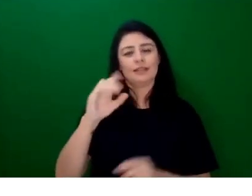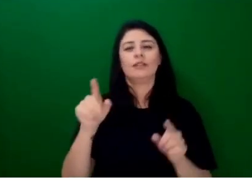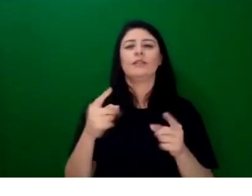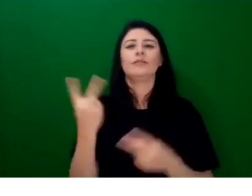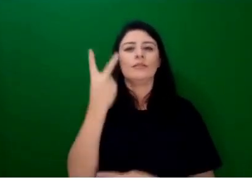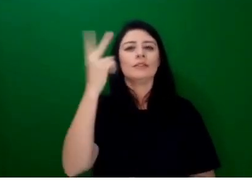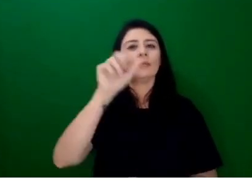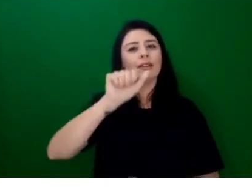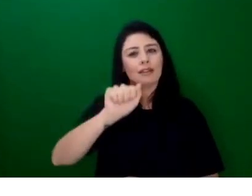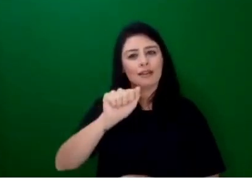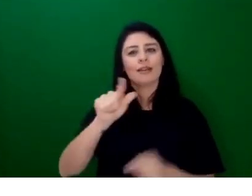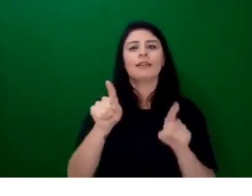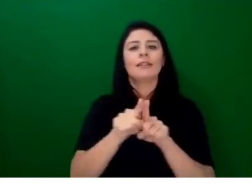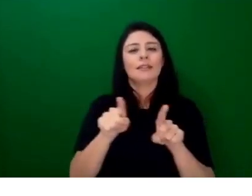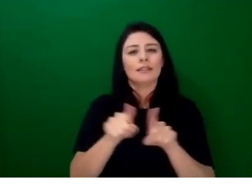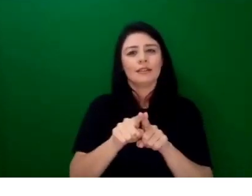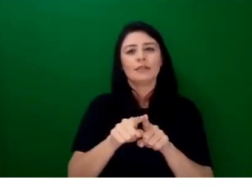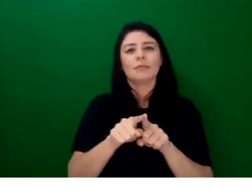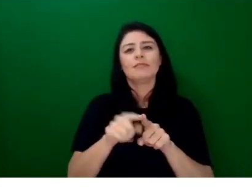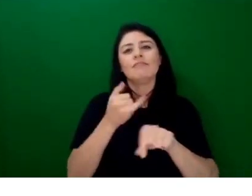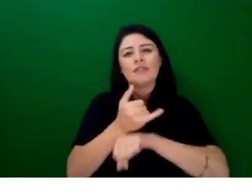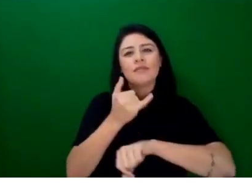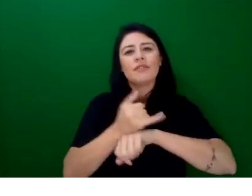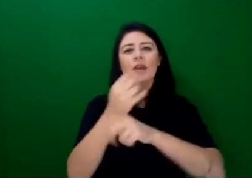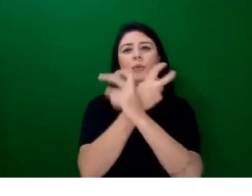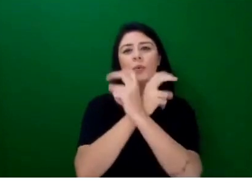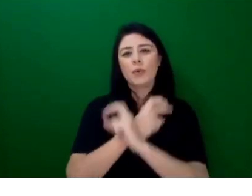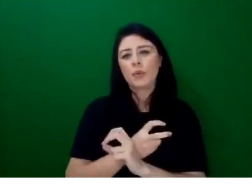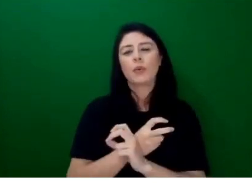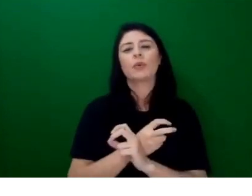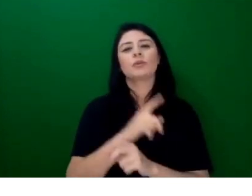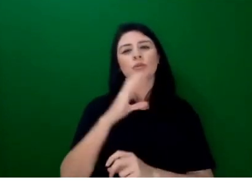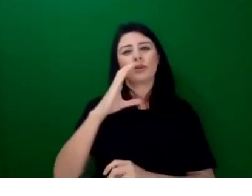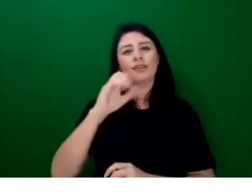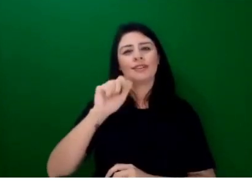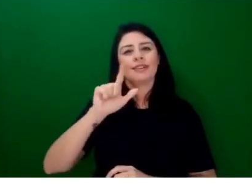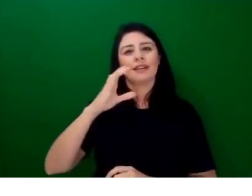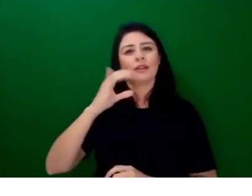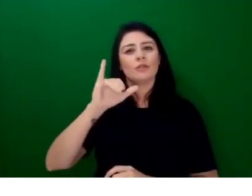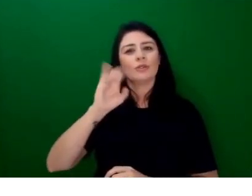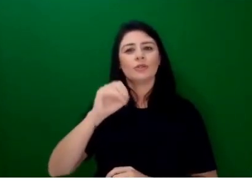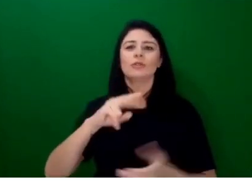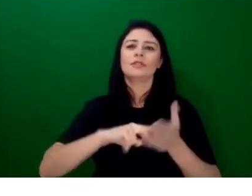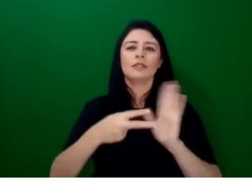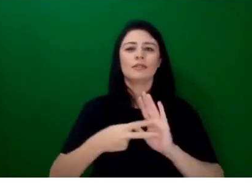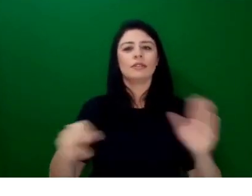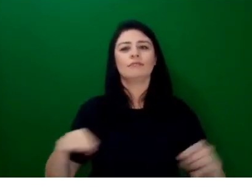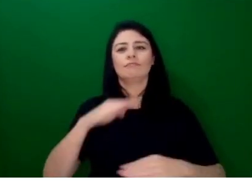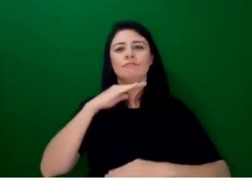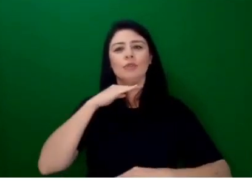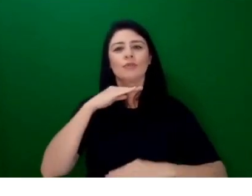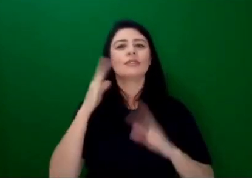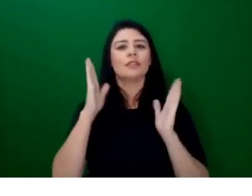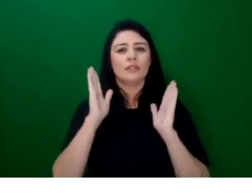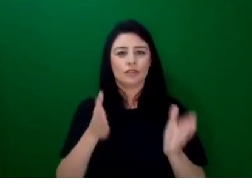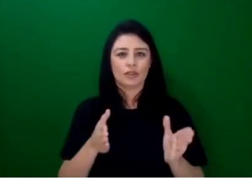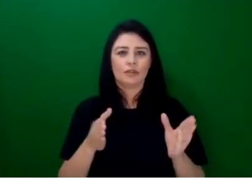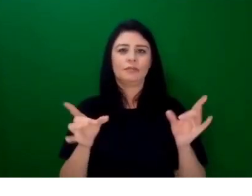A e cálcio do bebê. Então não precisa ser mais que isso. Todas as necessidades desses nutrientes vão estar supridas.